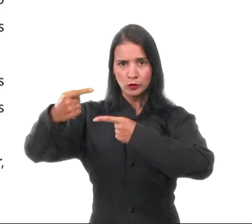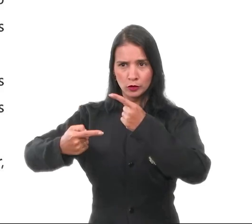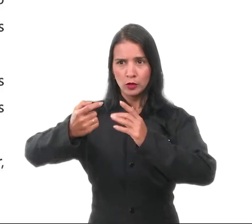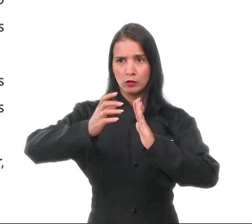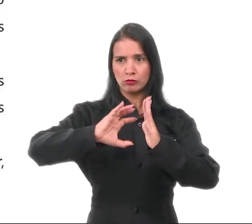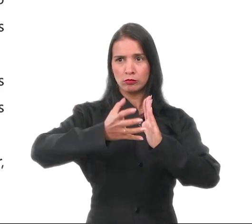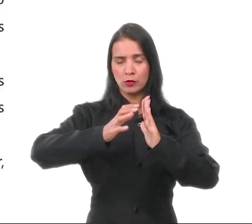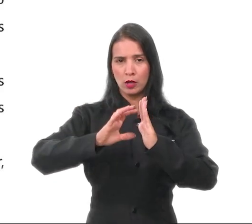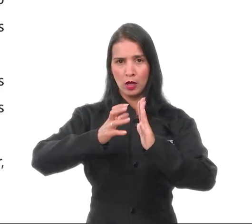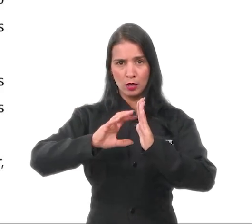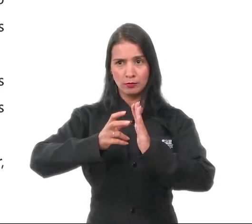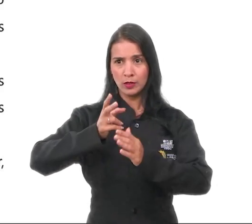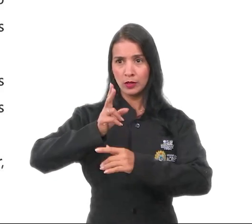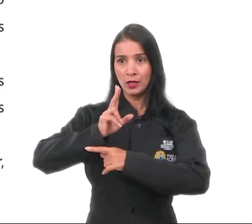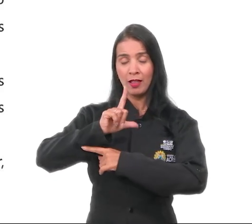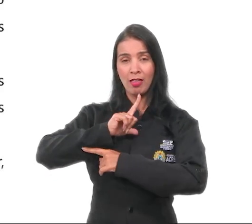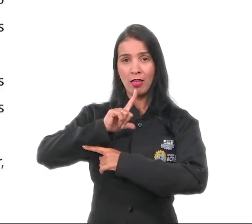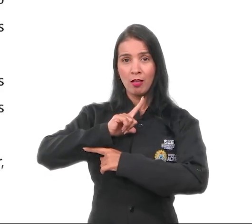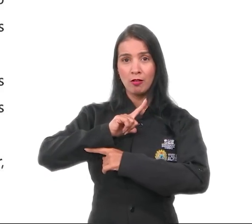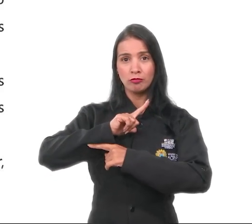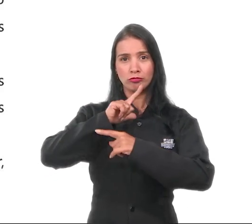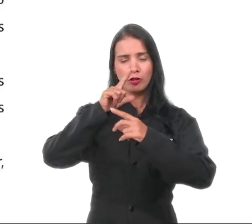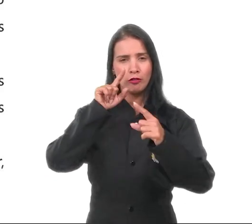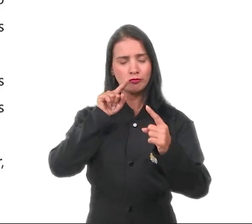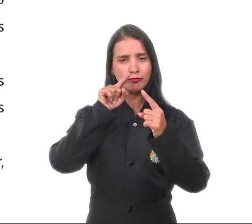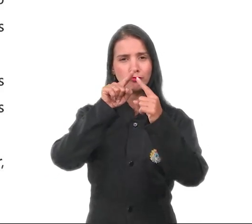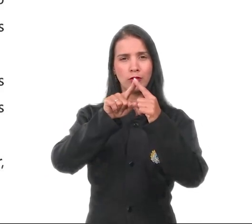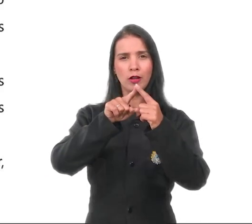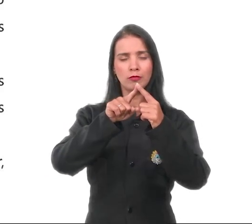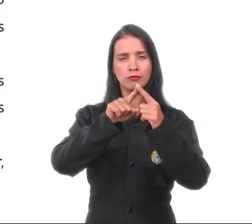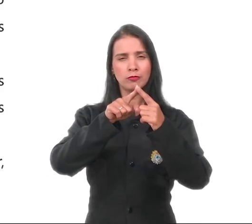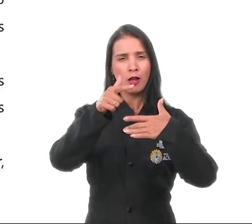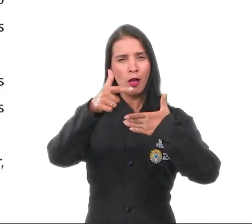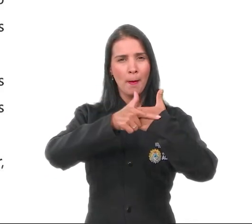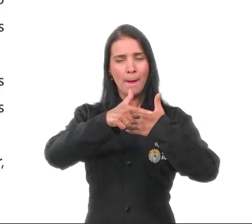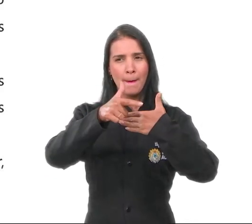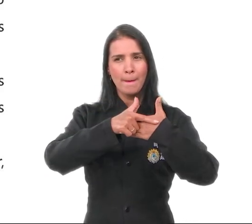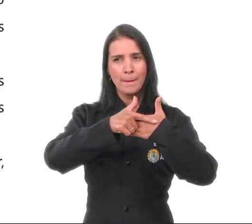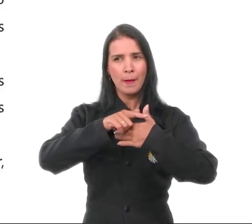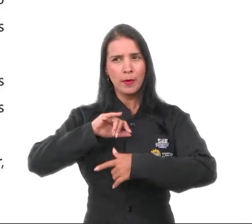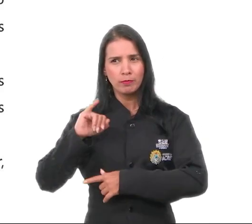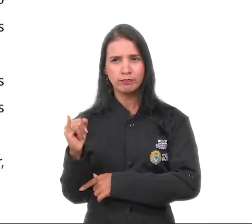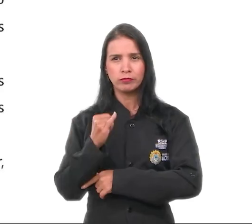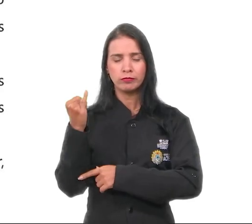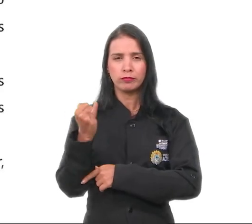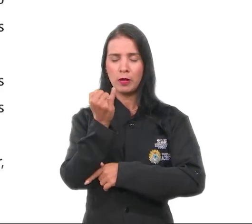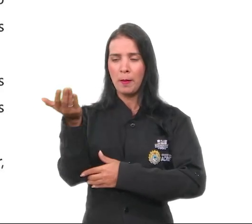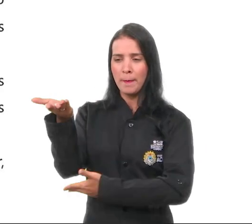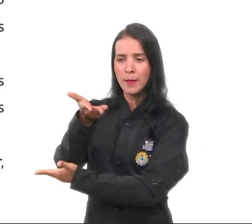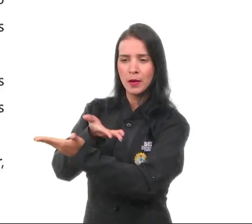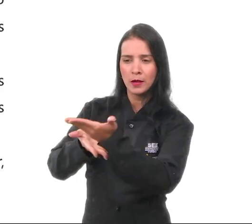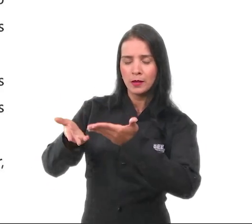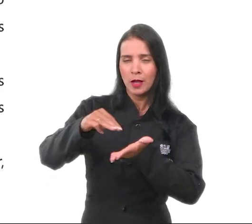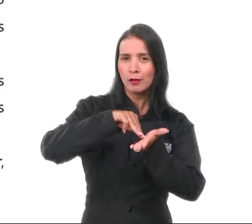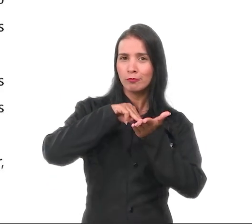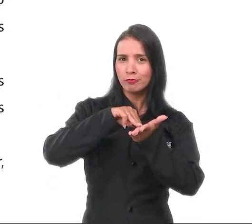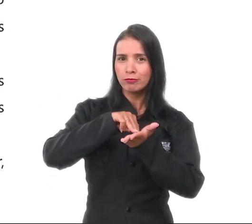político-partidárias desempenham um papel central na mediação entre cidadãos e